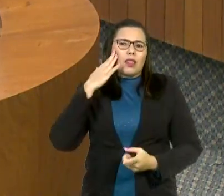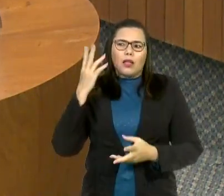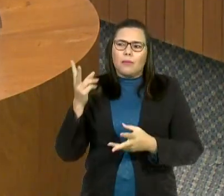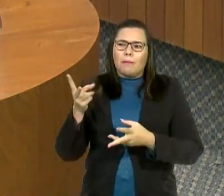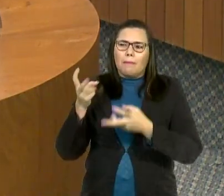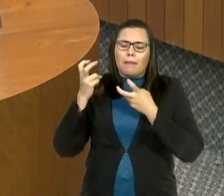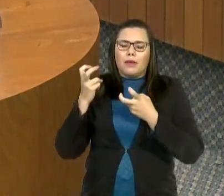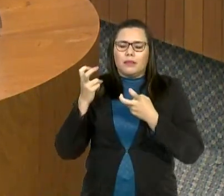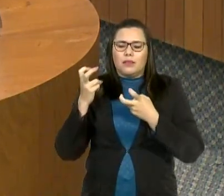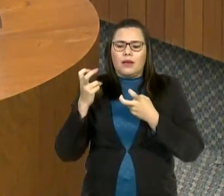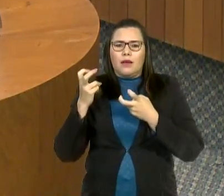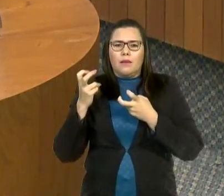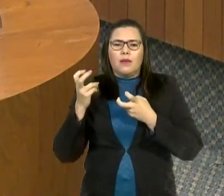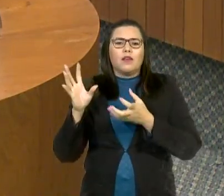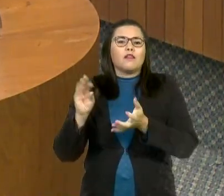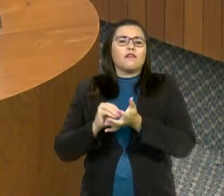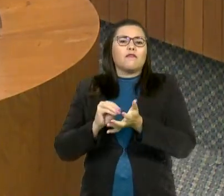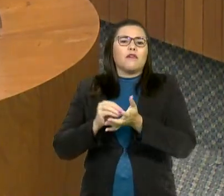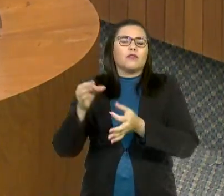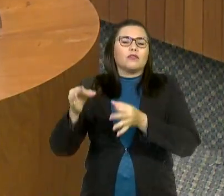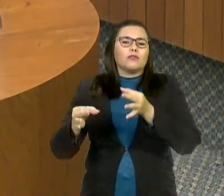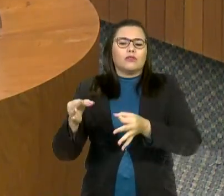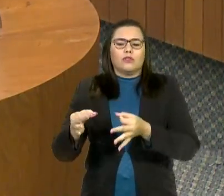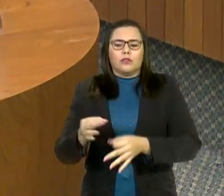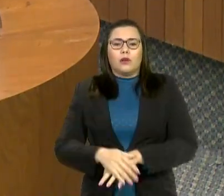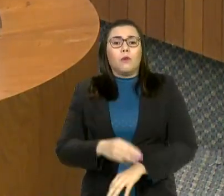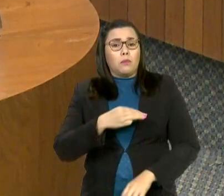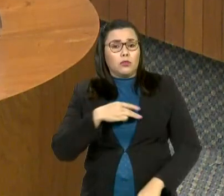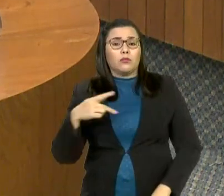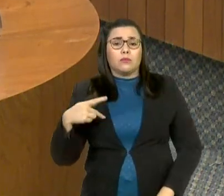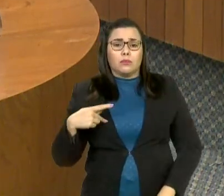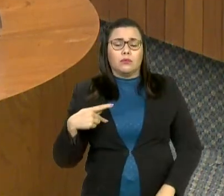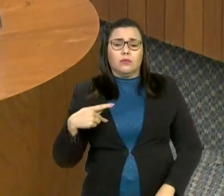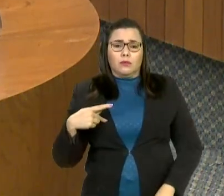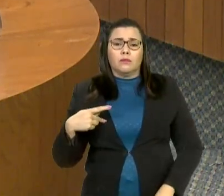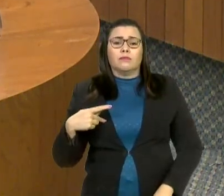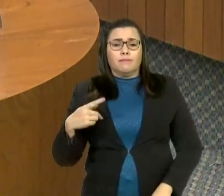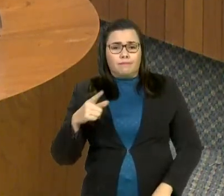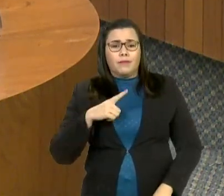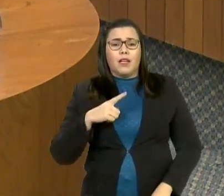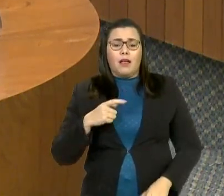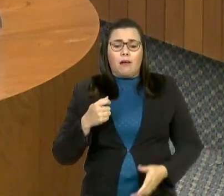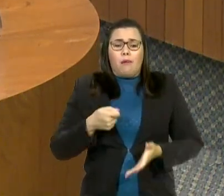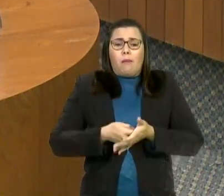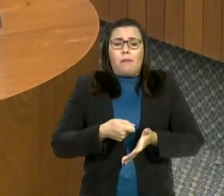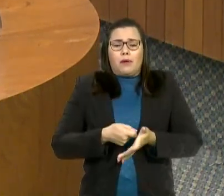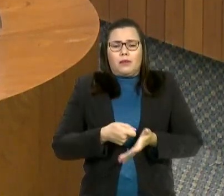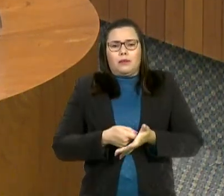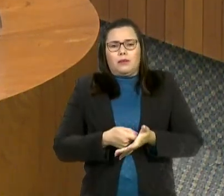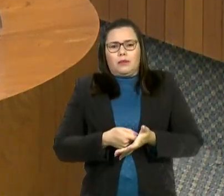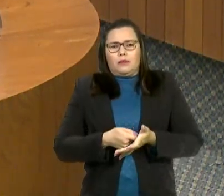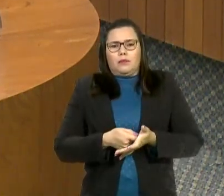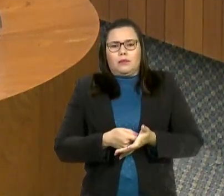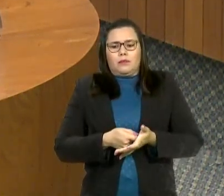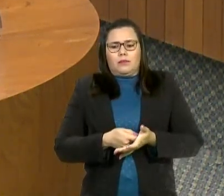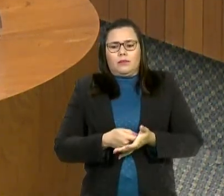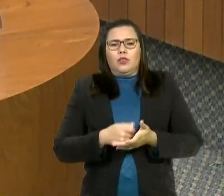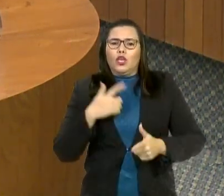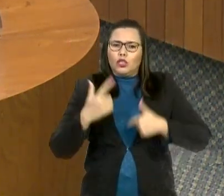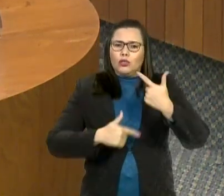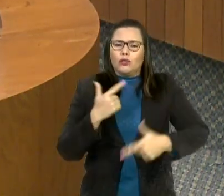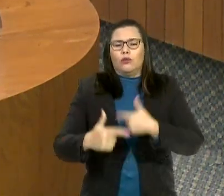repulsa para toda a sociedade, acontece um fato como esse, o próprio Ministério Público teria a obrigação legal de recorrer,